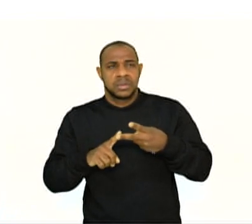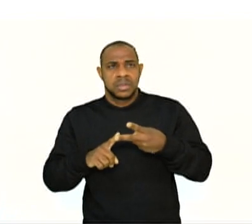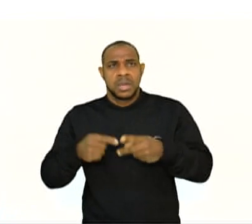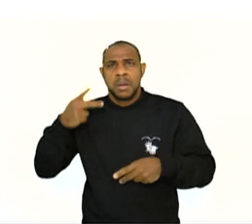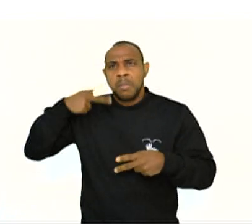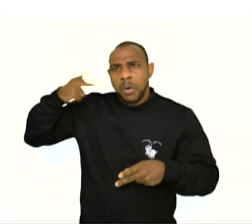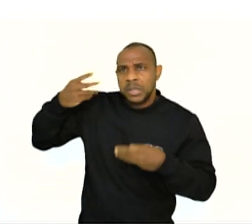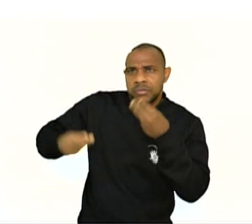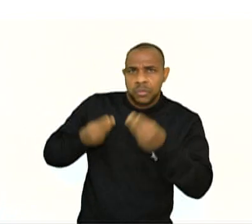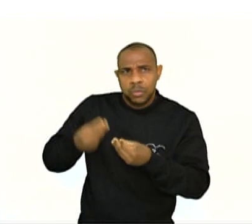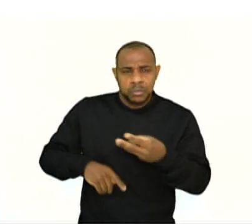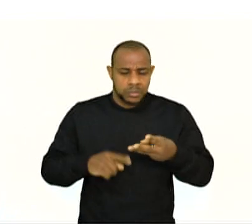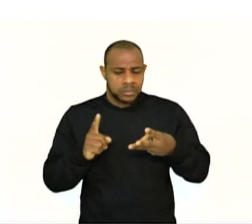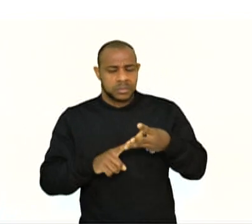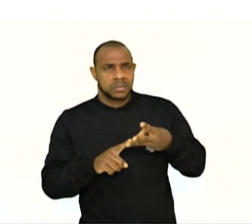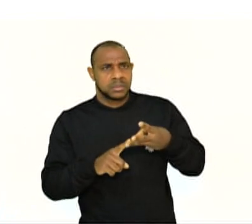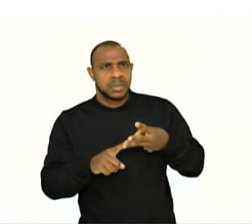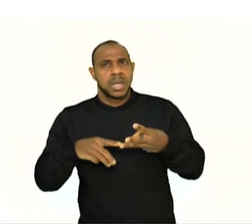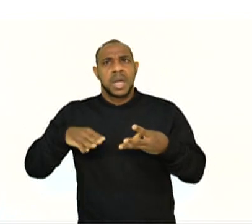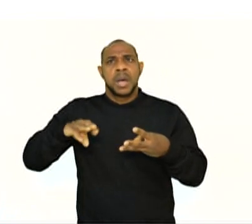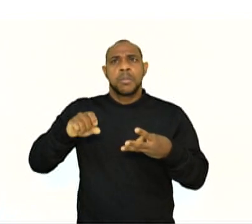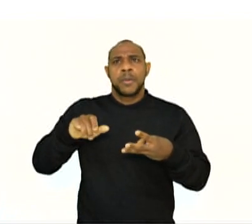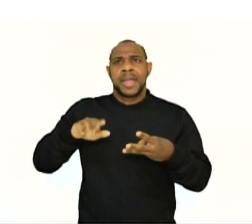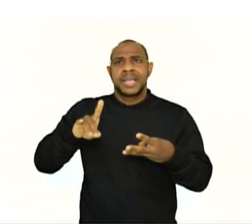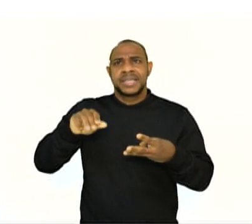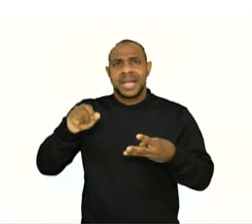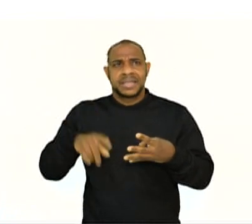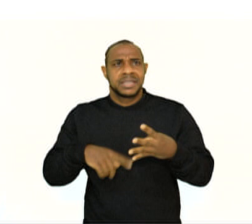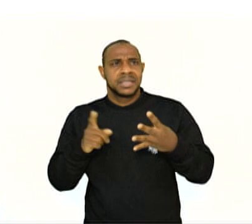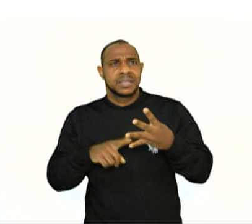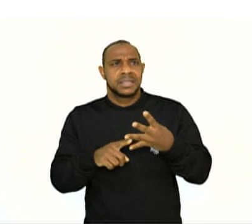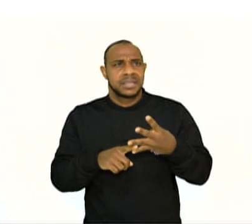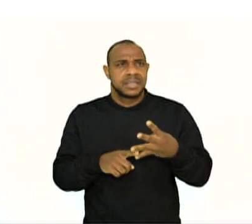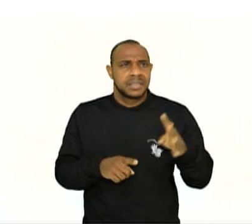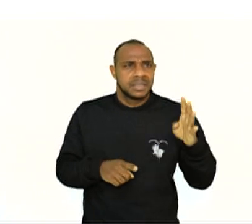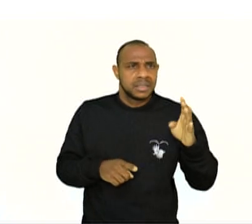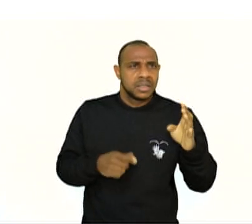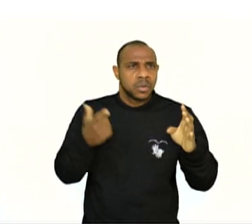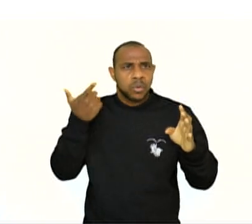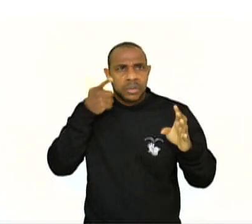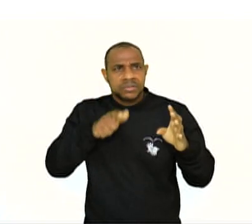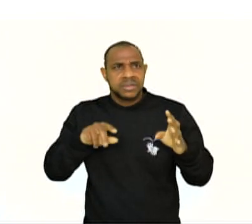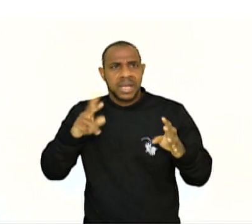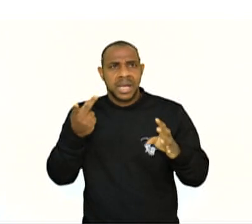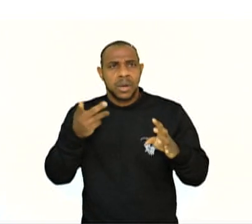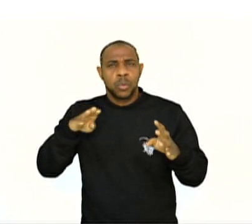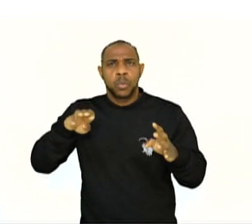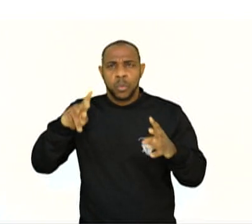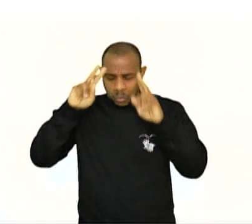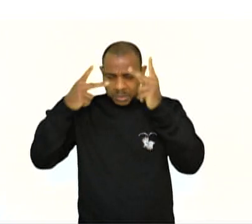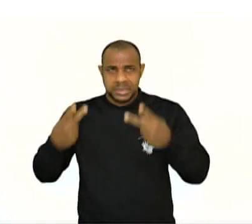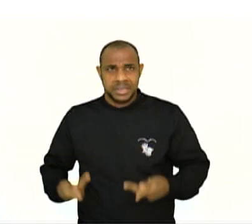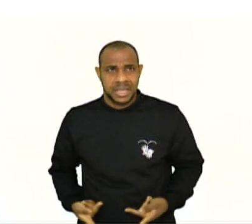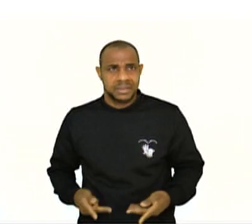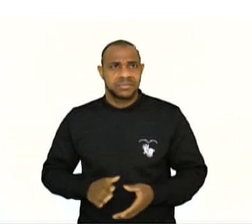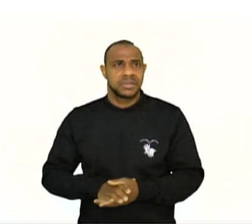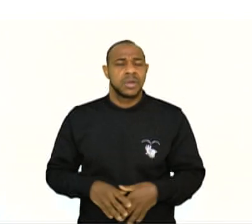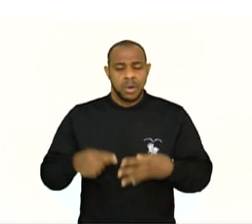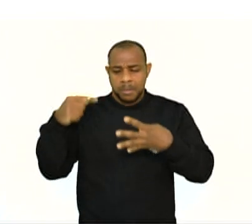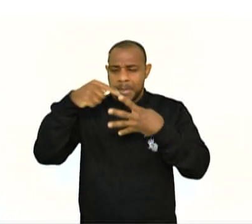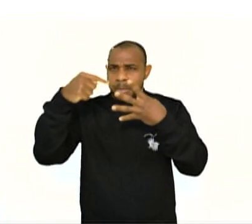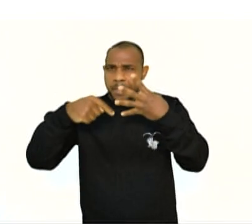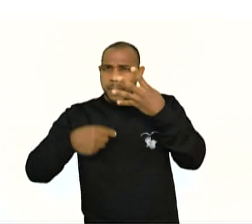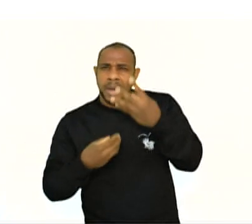da moralidade. D, conquista da humanidade. Ou E, uma ilusão da contemporaneidade. Daqui a